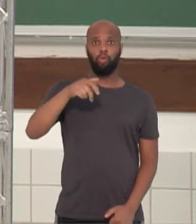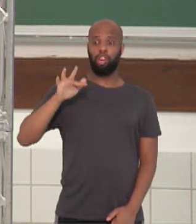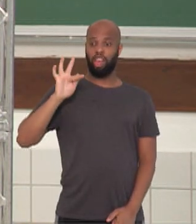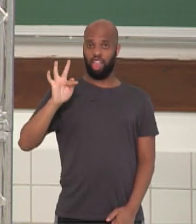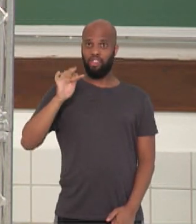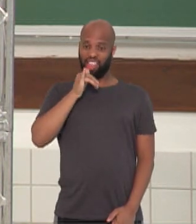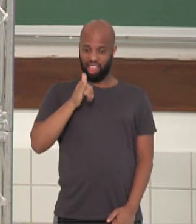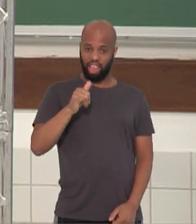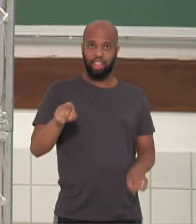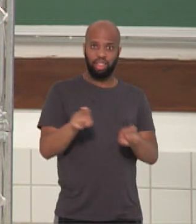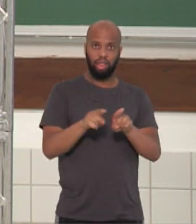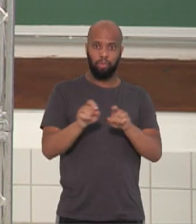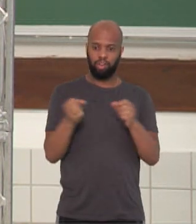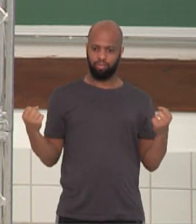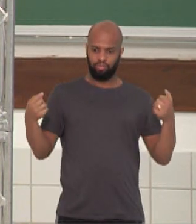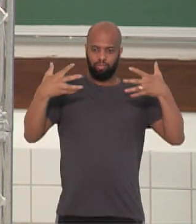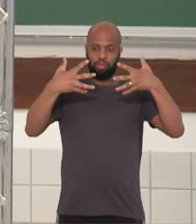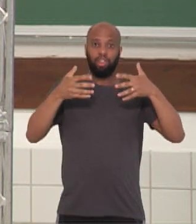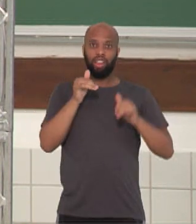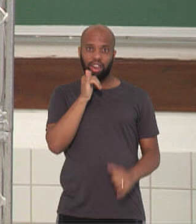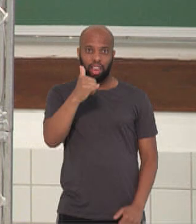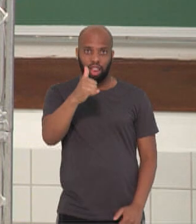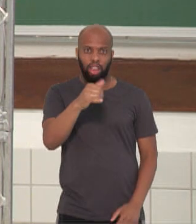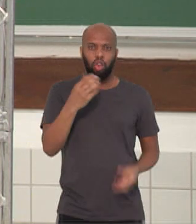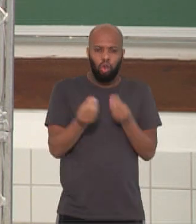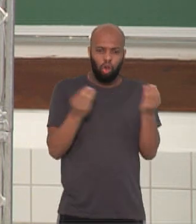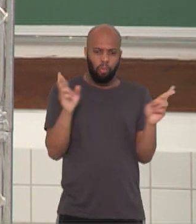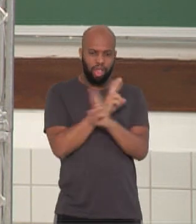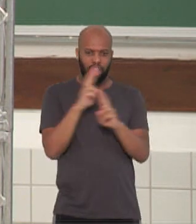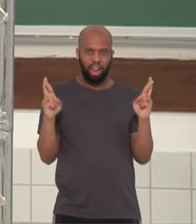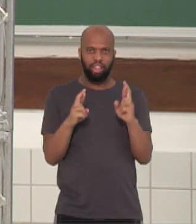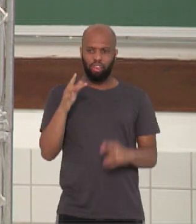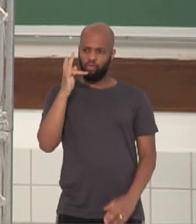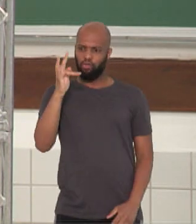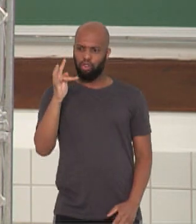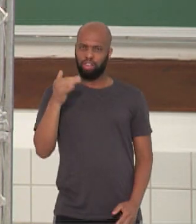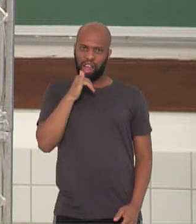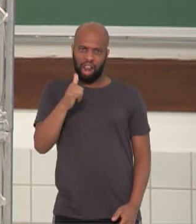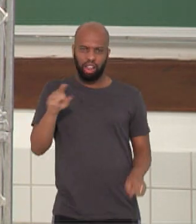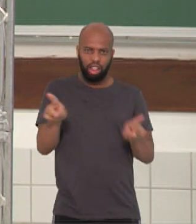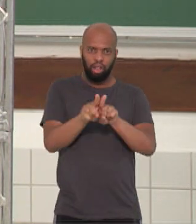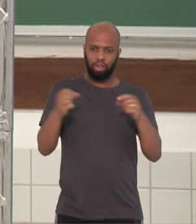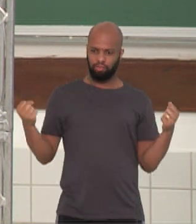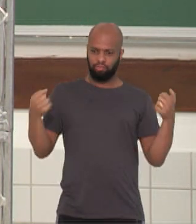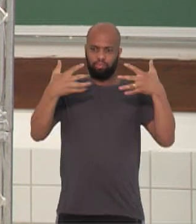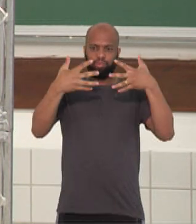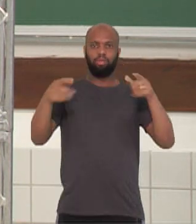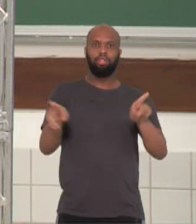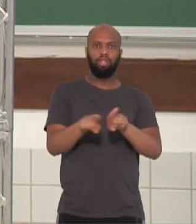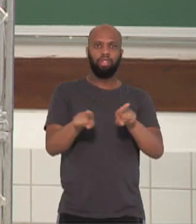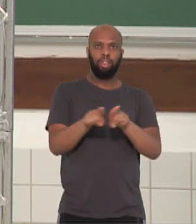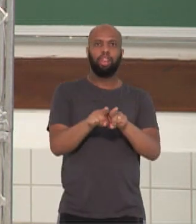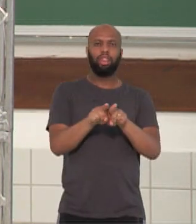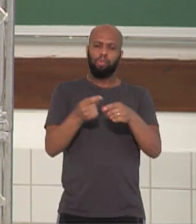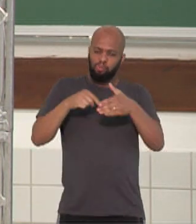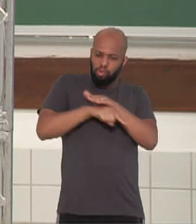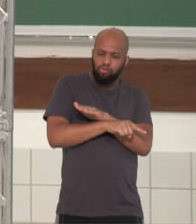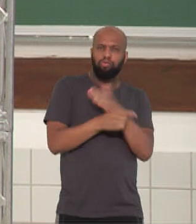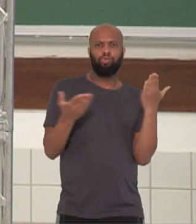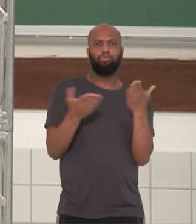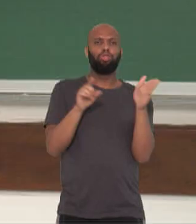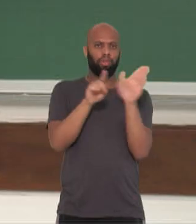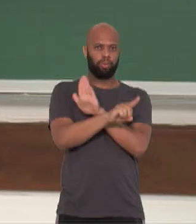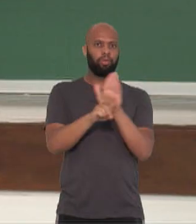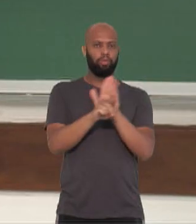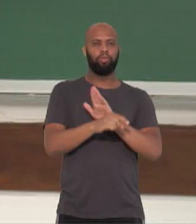elétrica, campo elétrico, relações entre força elétrica e campo elétrico e exercícios de aprofundamento sobre o assunto. Se